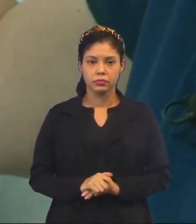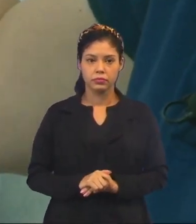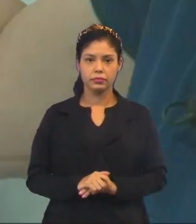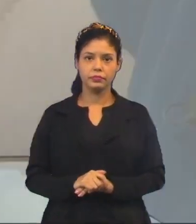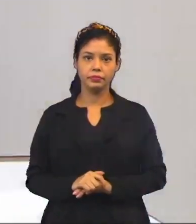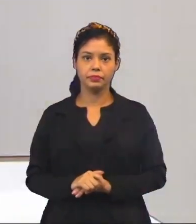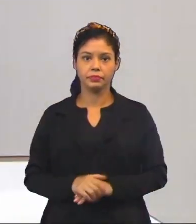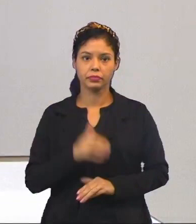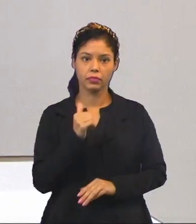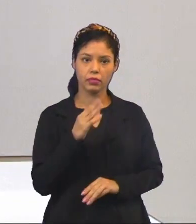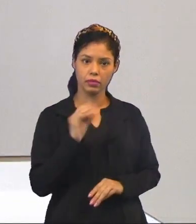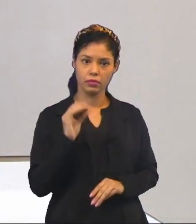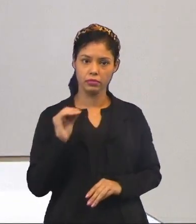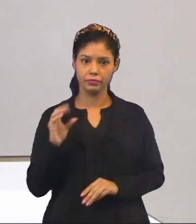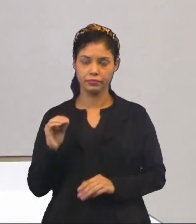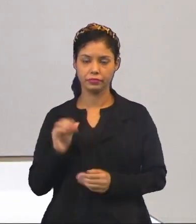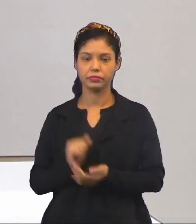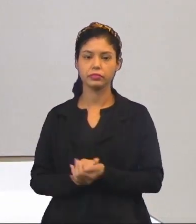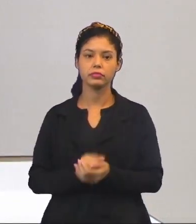100...